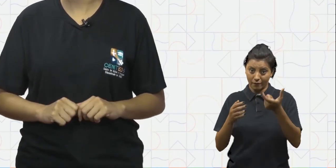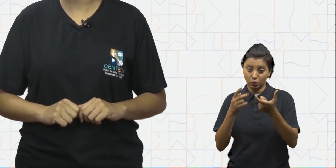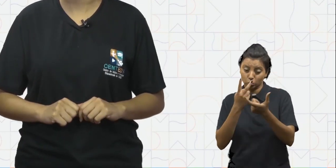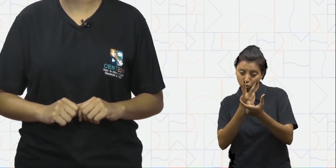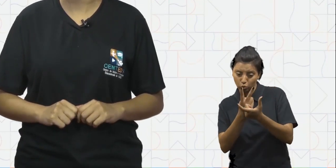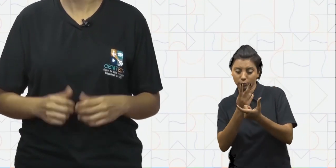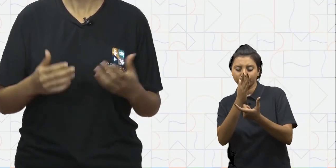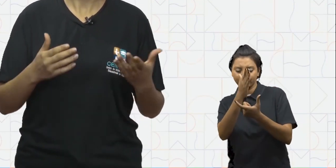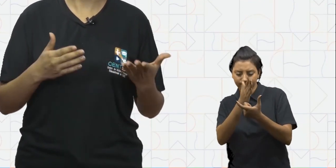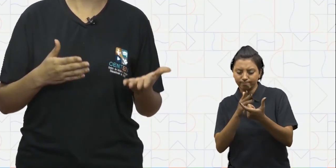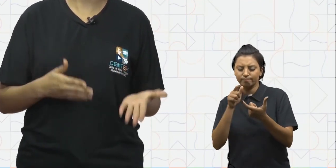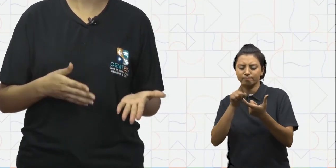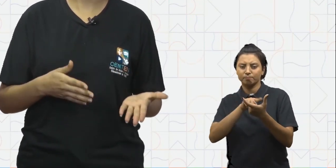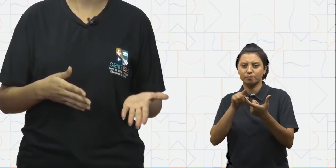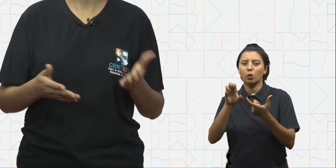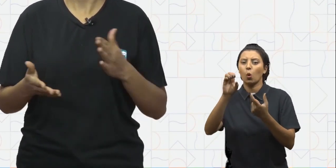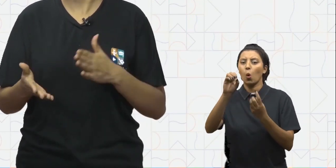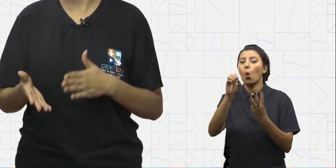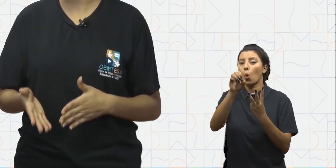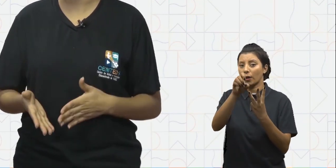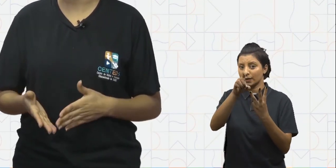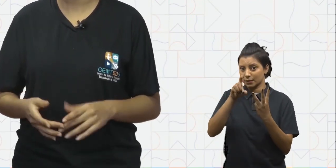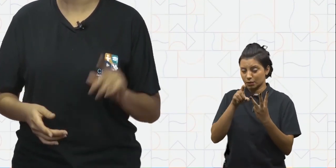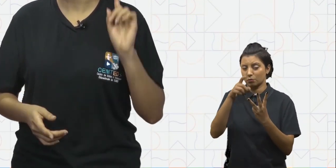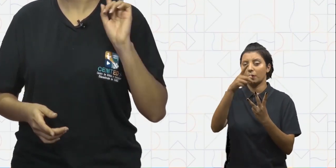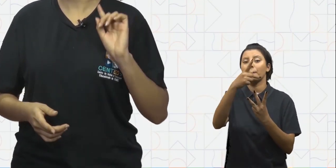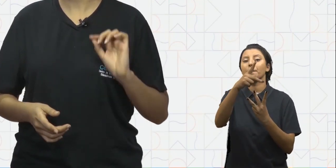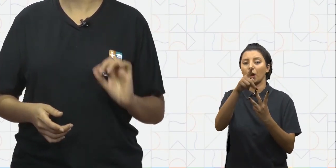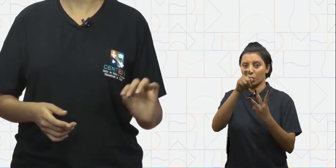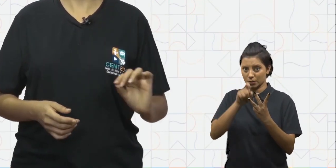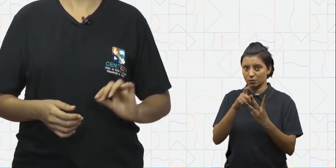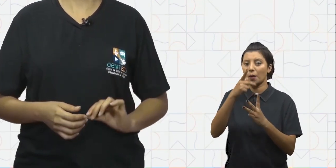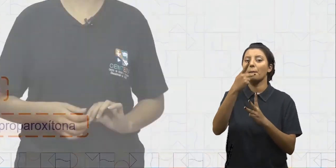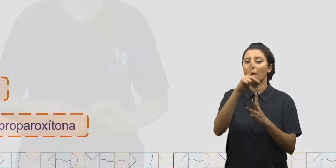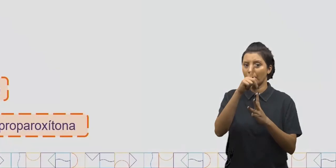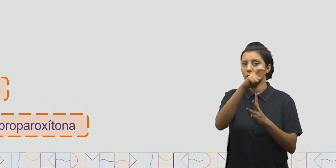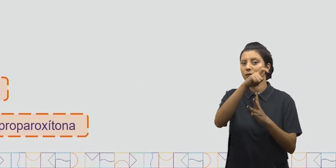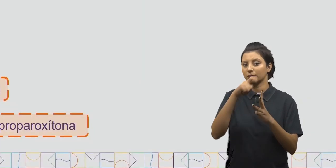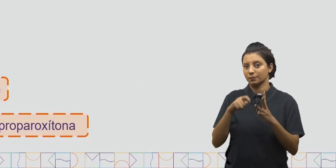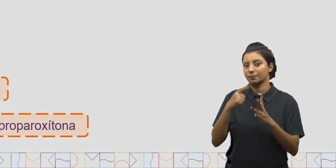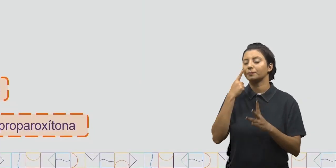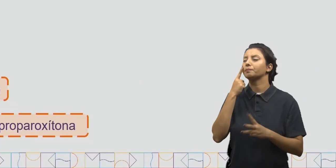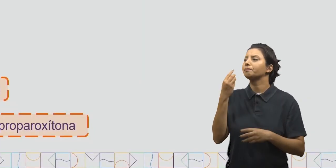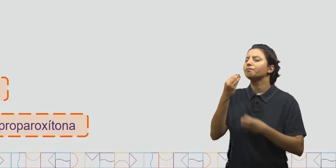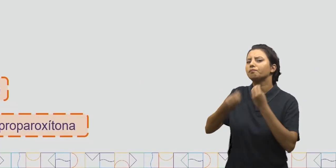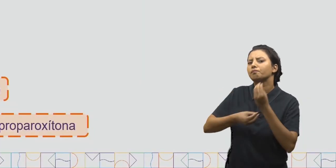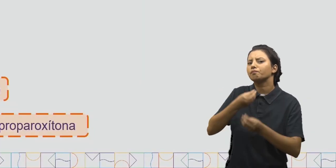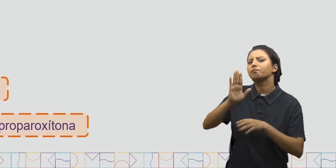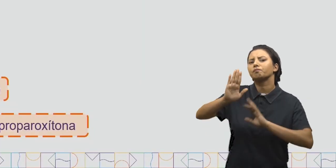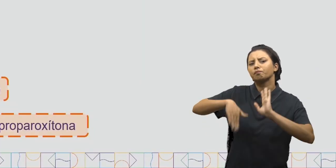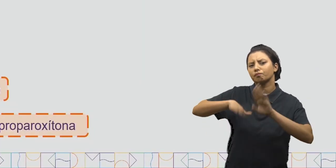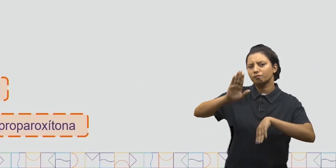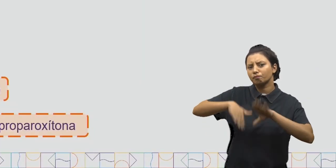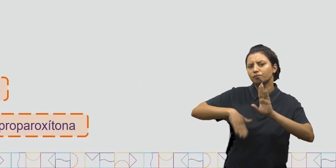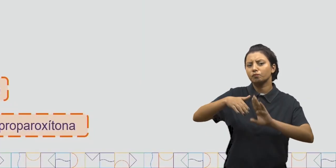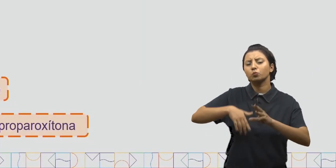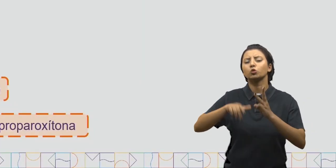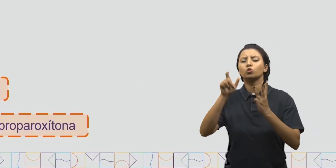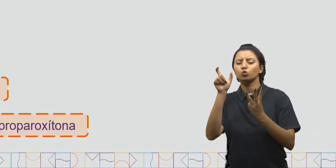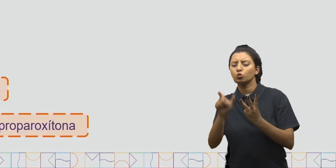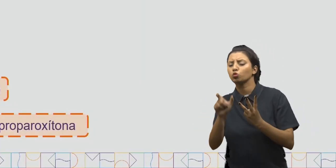ser classificadas: oxítona, paroxítona ou proparoxítona. Essa classificação dependerá